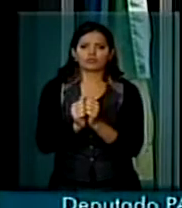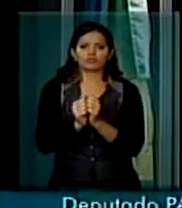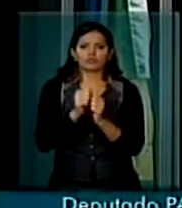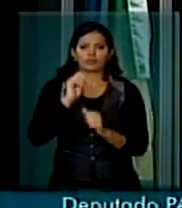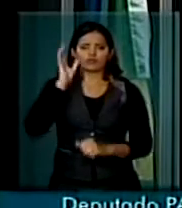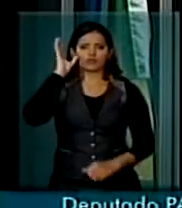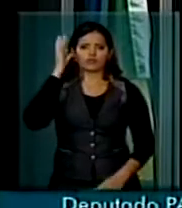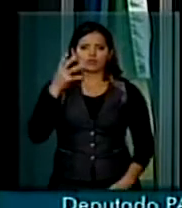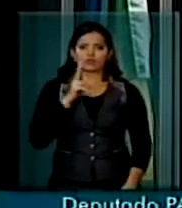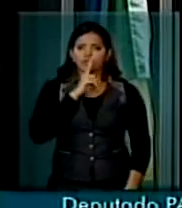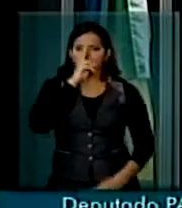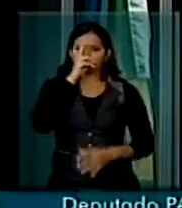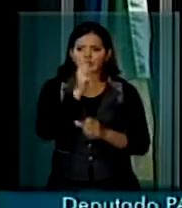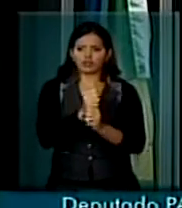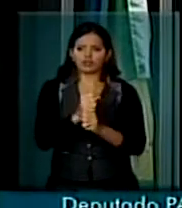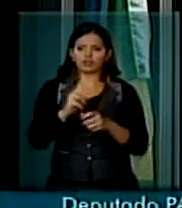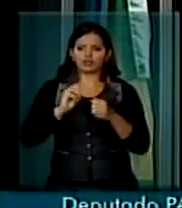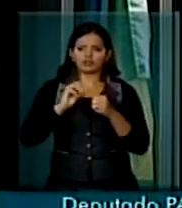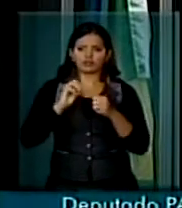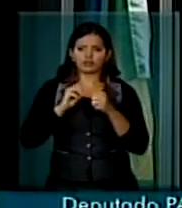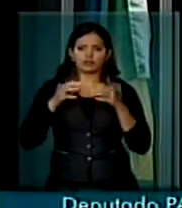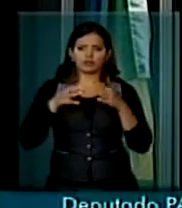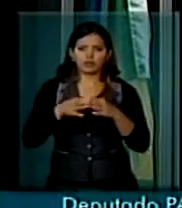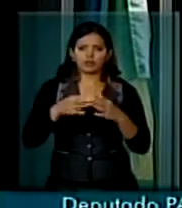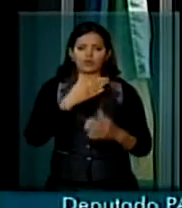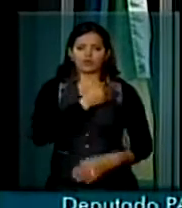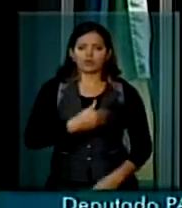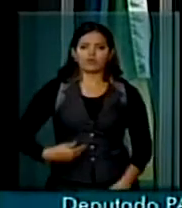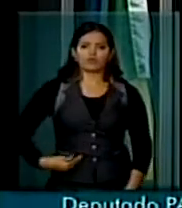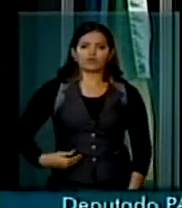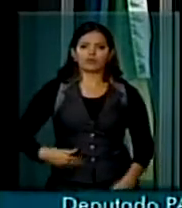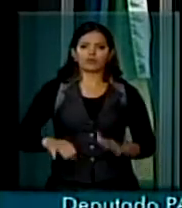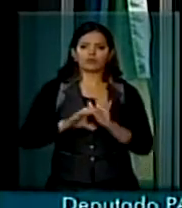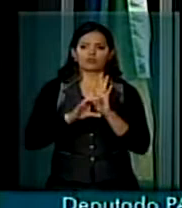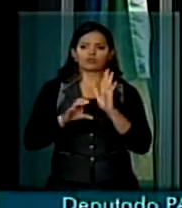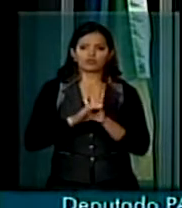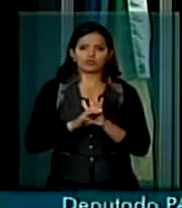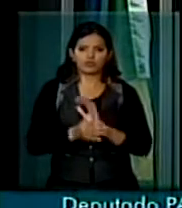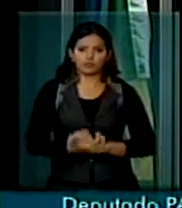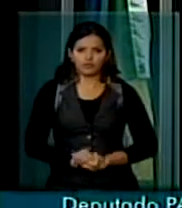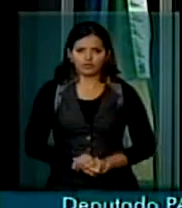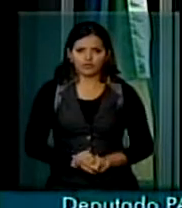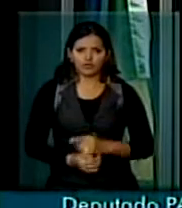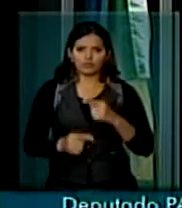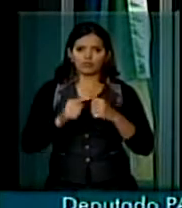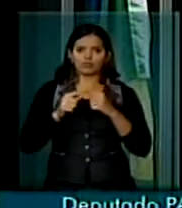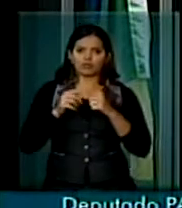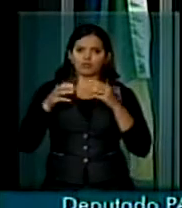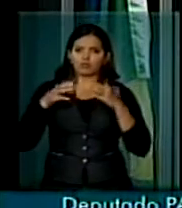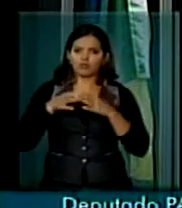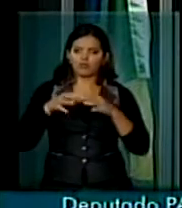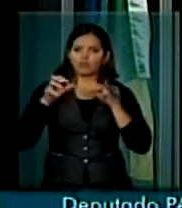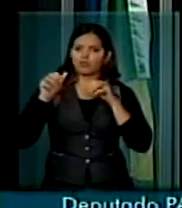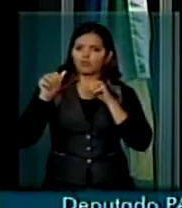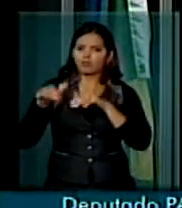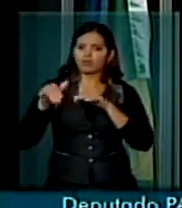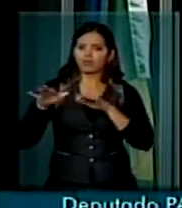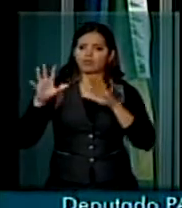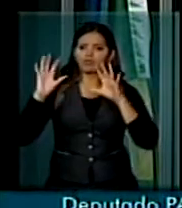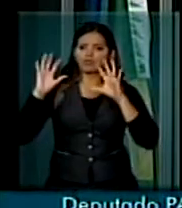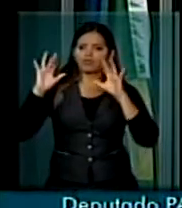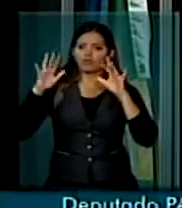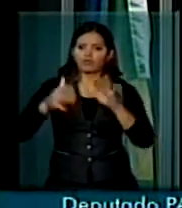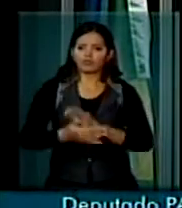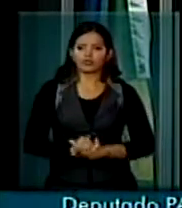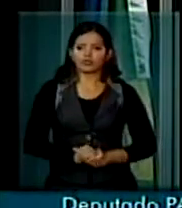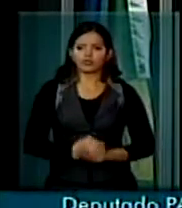poder, que se executaria a partir de um governo constitucional. Esse é o verdadeiro quadro. Então, o movimento de 31 de março, senhoras e senhores,